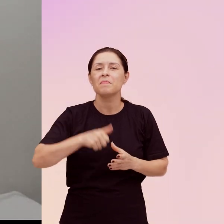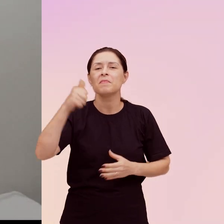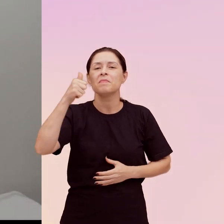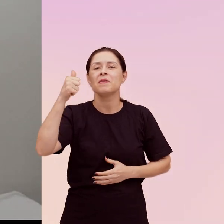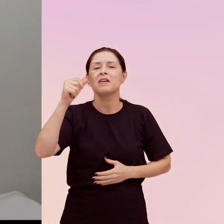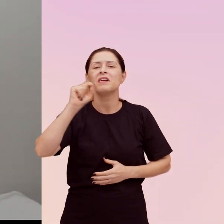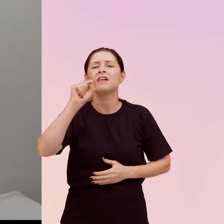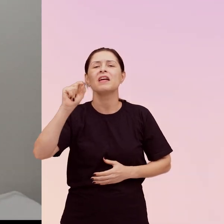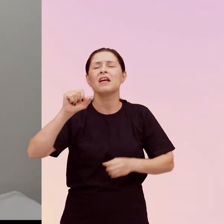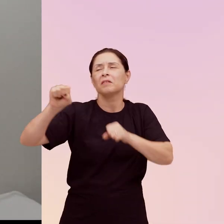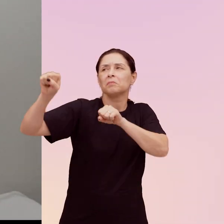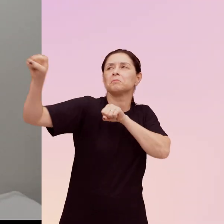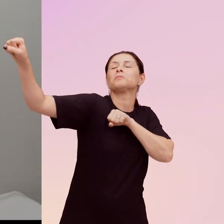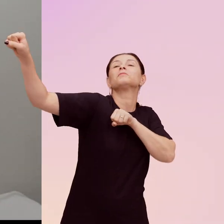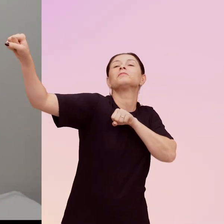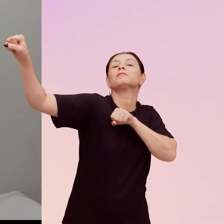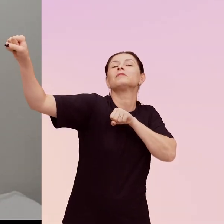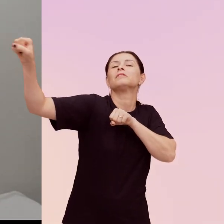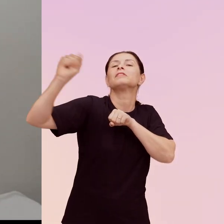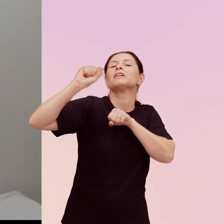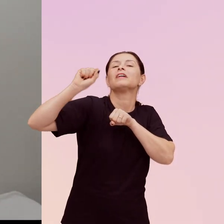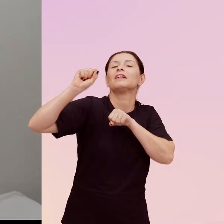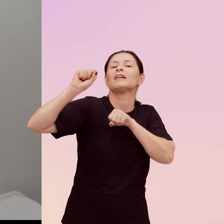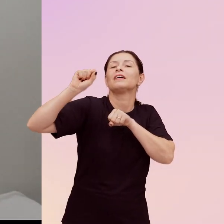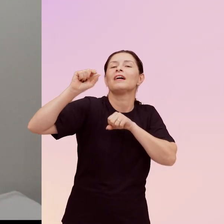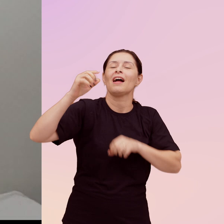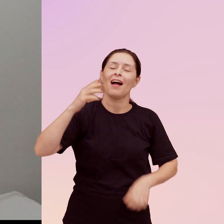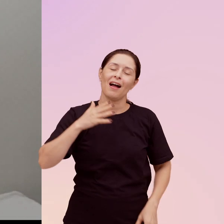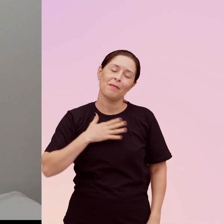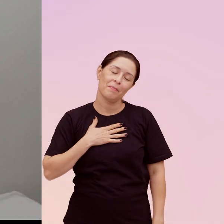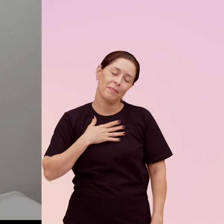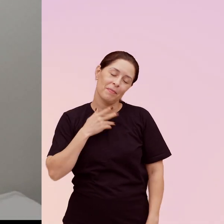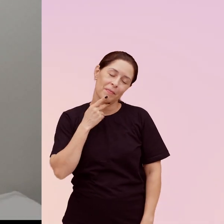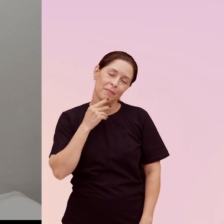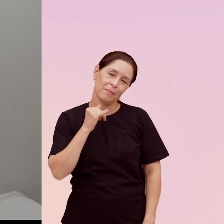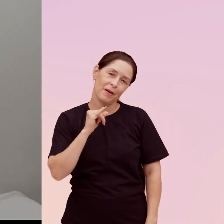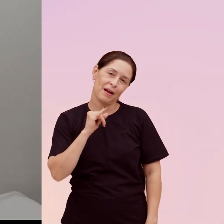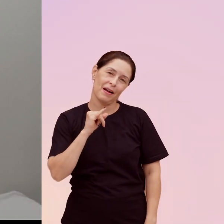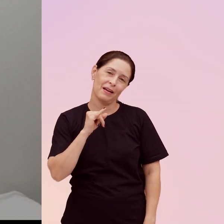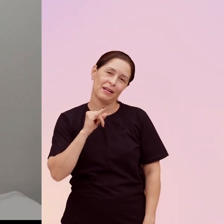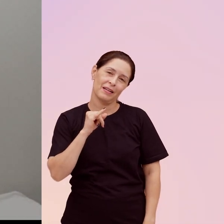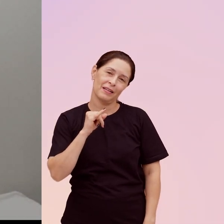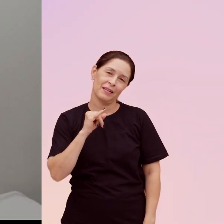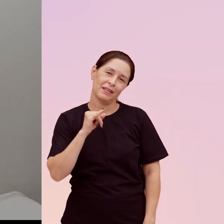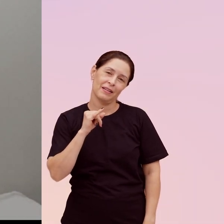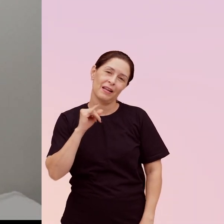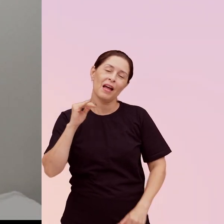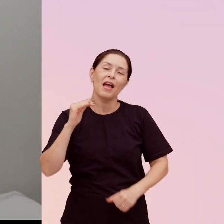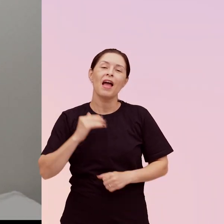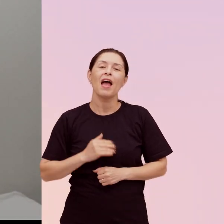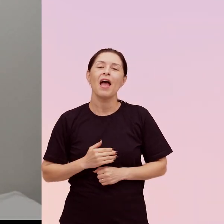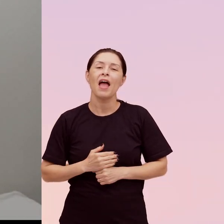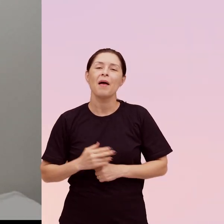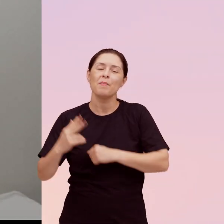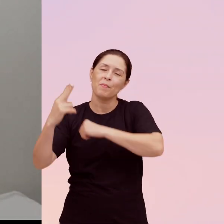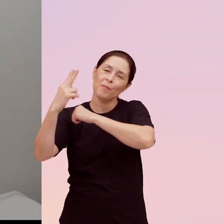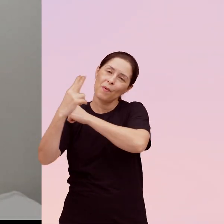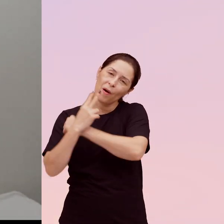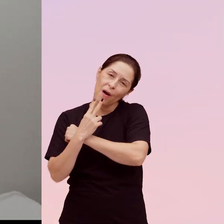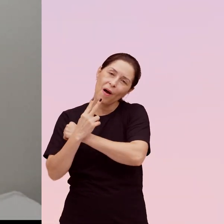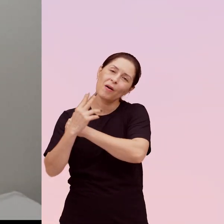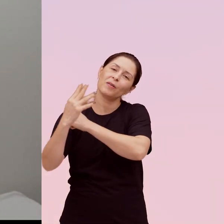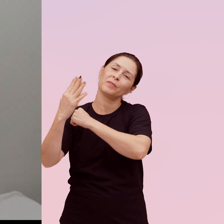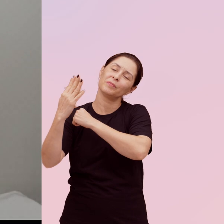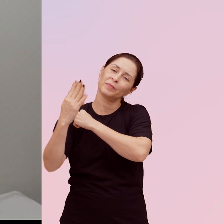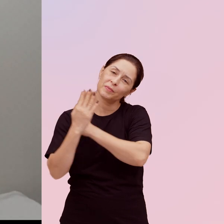quem é meu herói? Eu com certeza diria meu pai, porque ele me protege, ele me